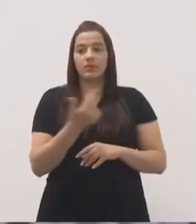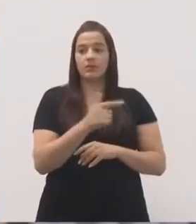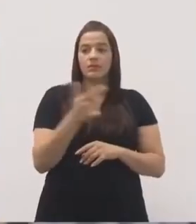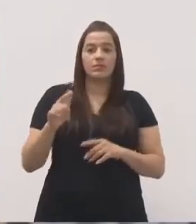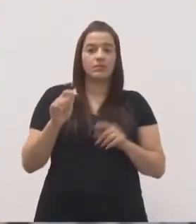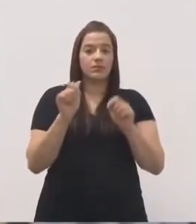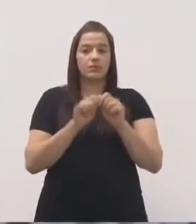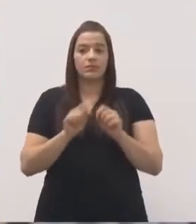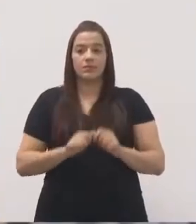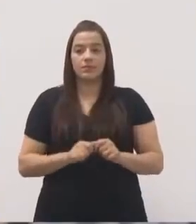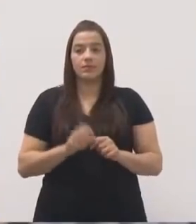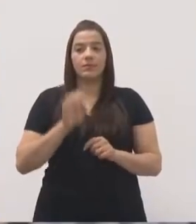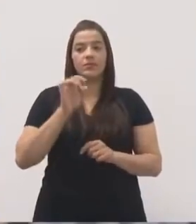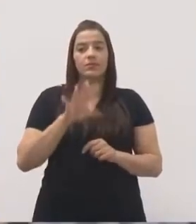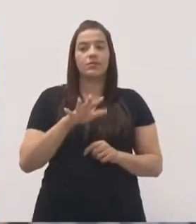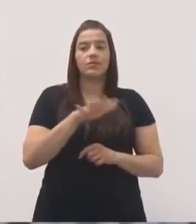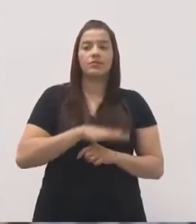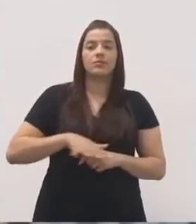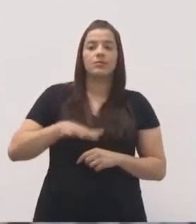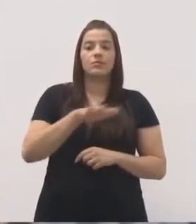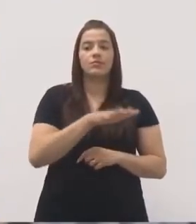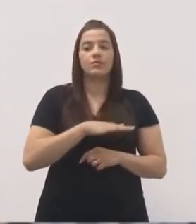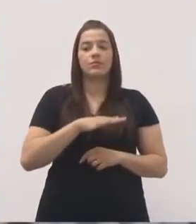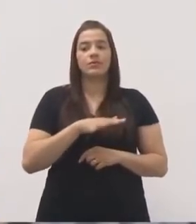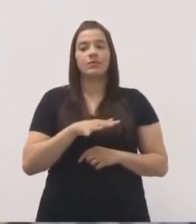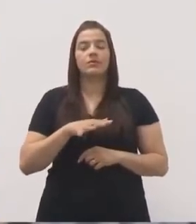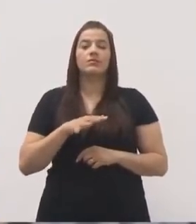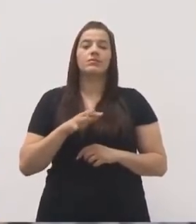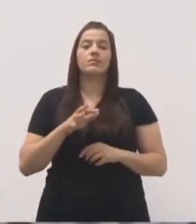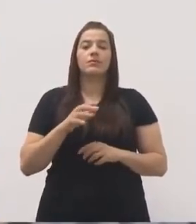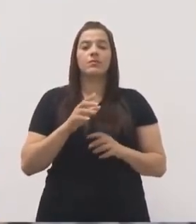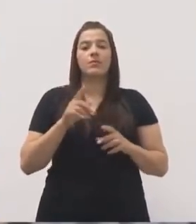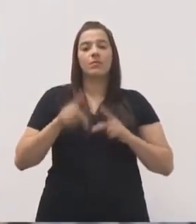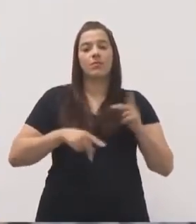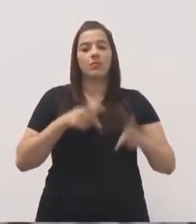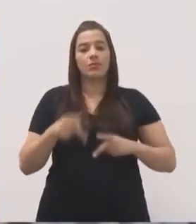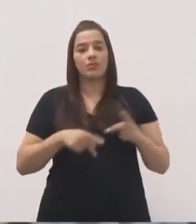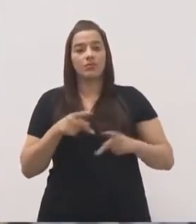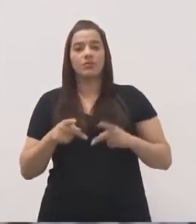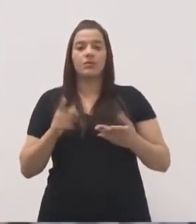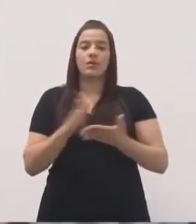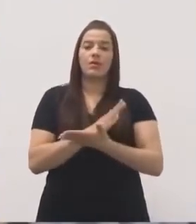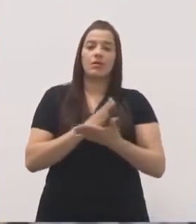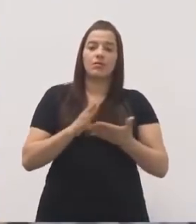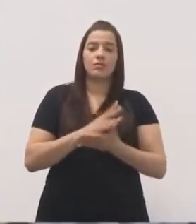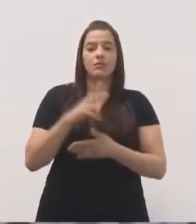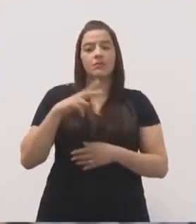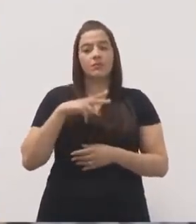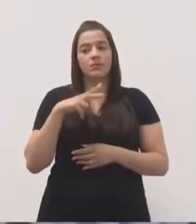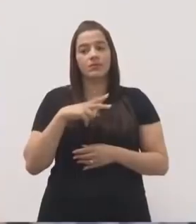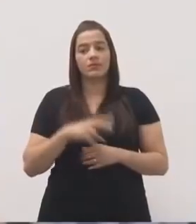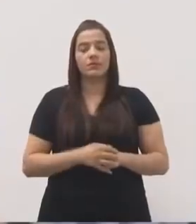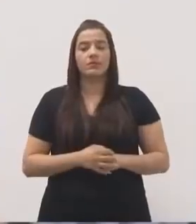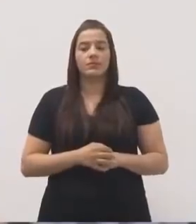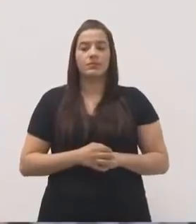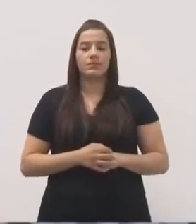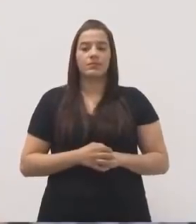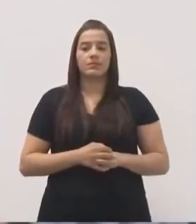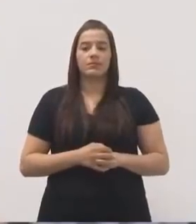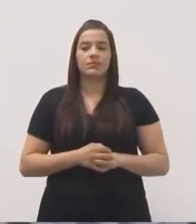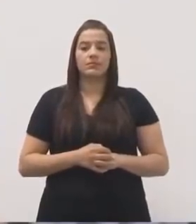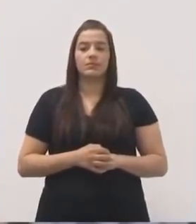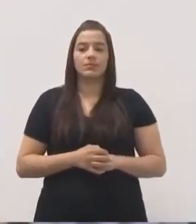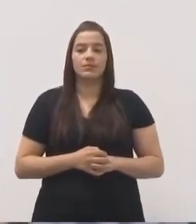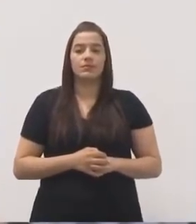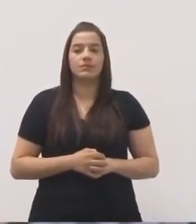SAEB. Só faz SAEB a rede regular, né? Pública, algumas privadas, né? Vai ser amostral também.